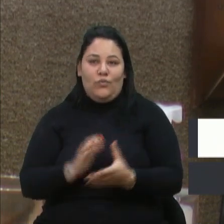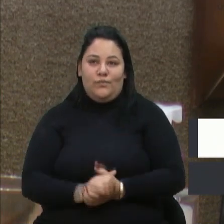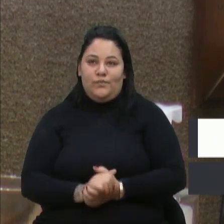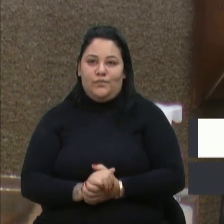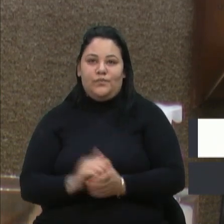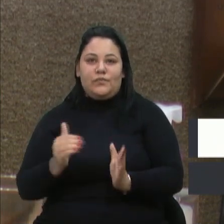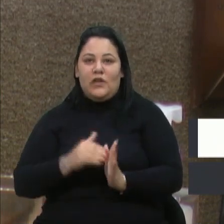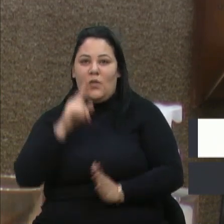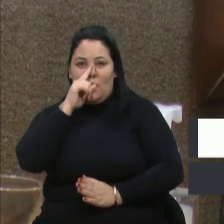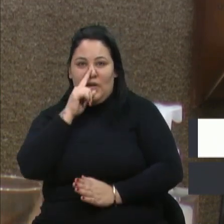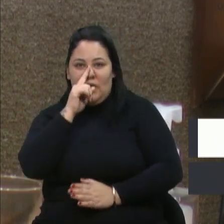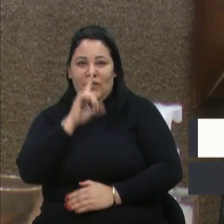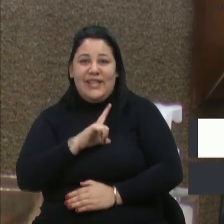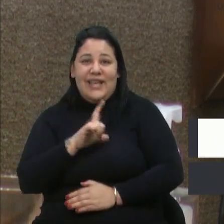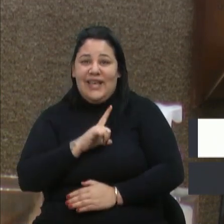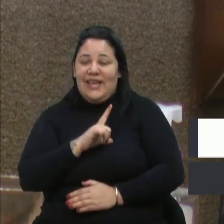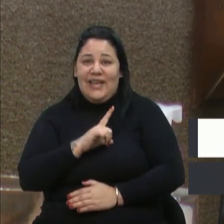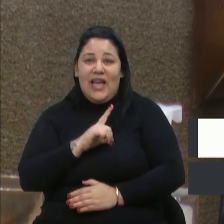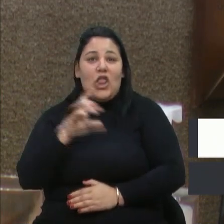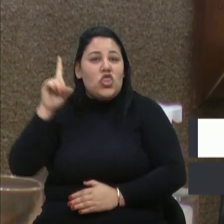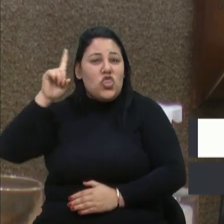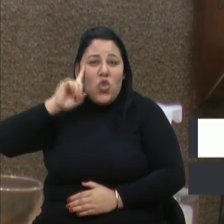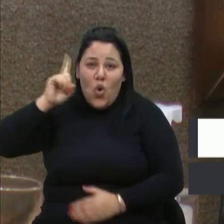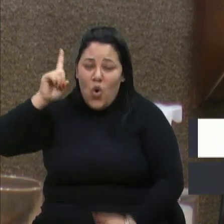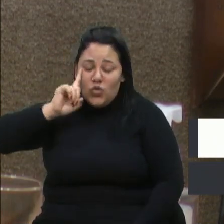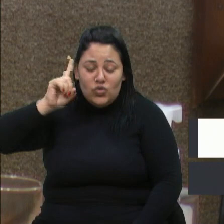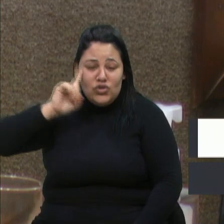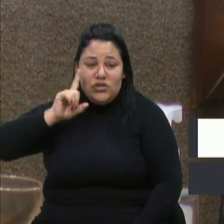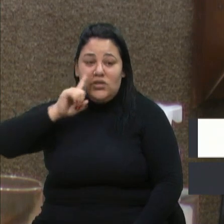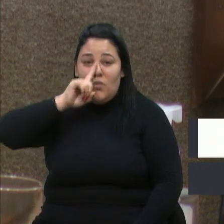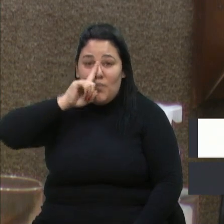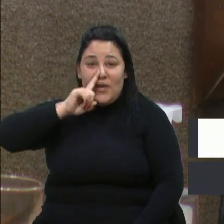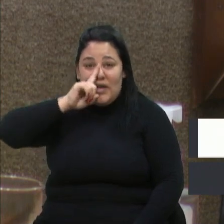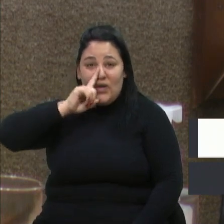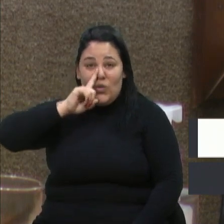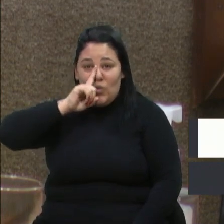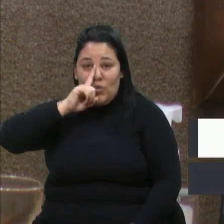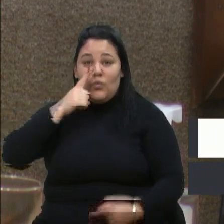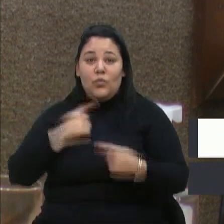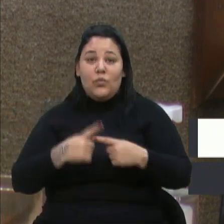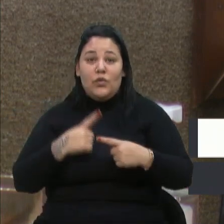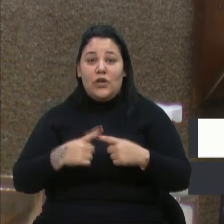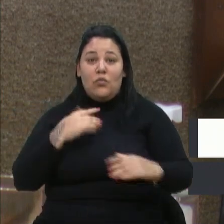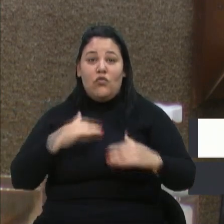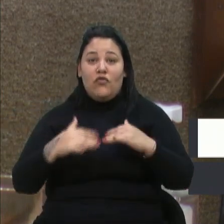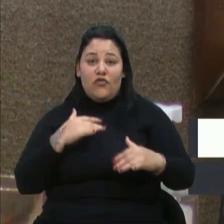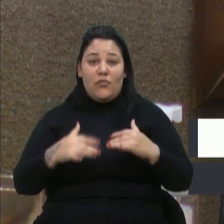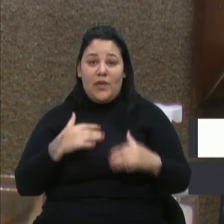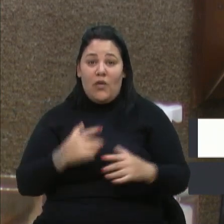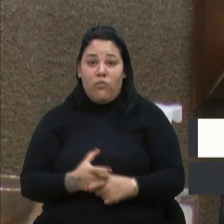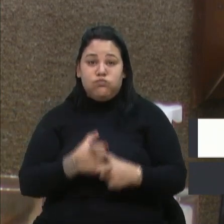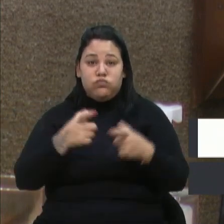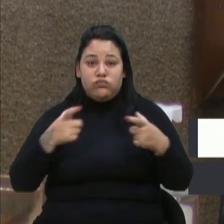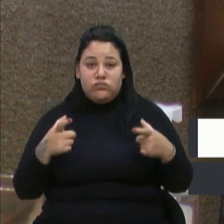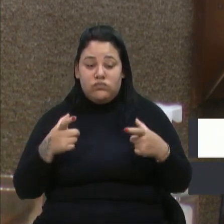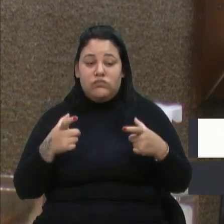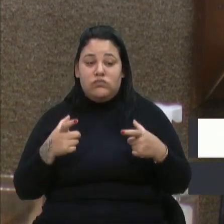naquela esquina ali, o perigo ali é todo o dia. É todo o dia. Porque o movimento é muito grande. É muito grande.